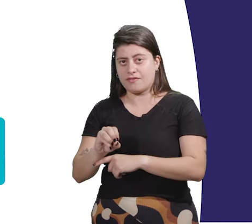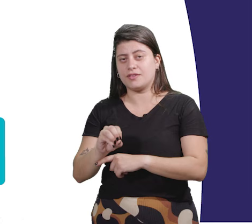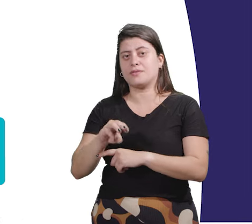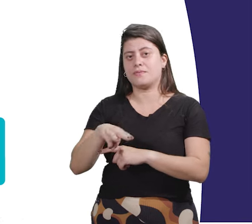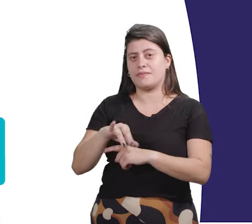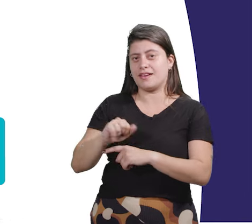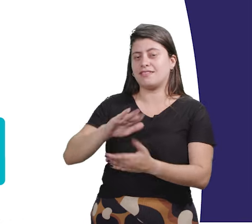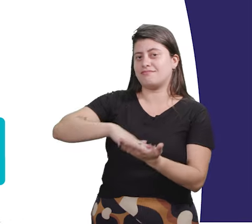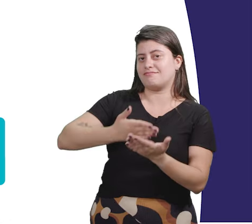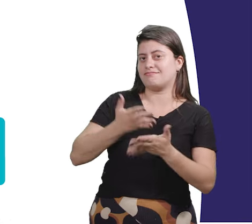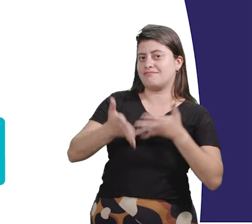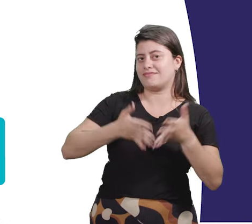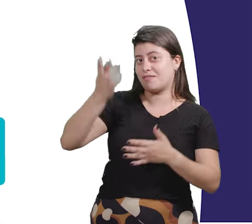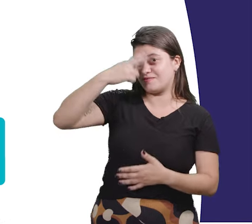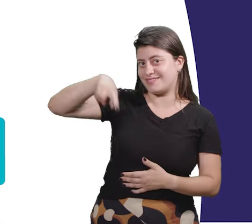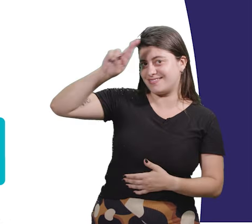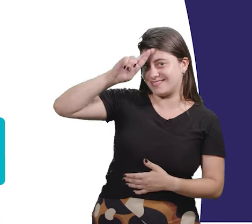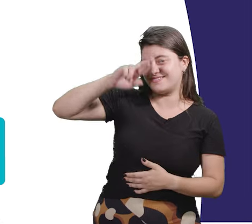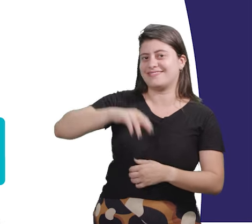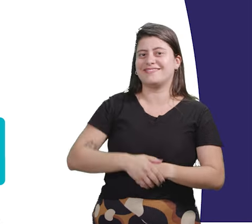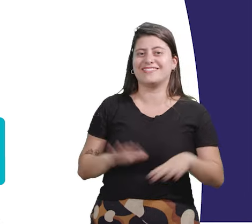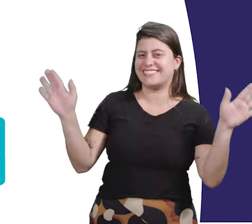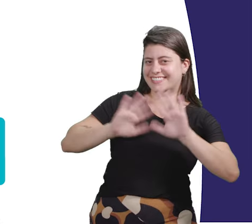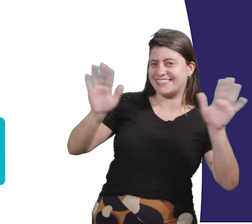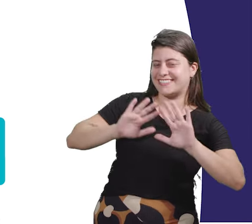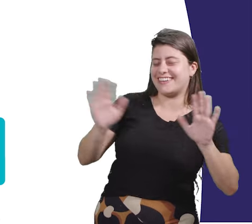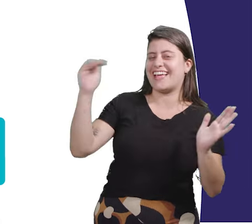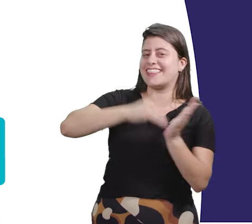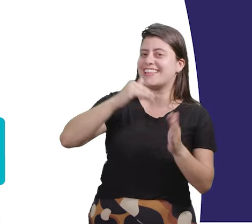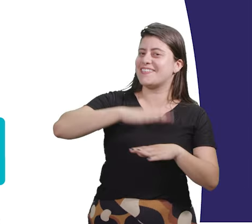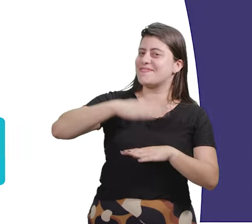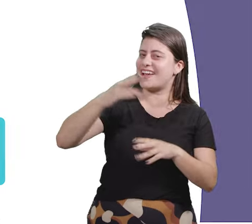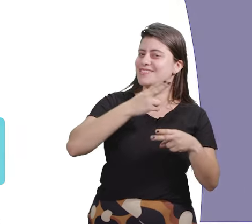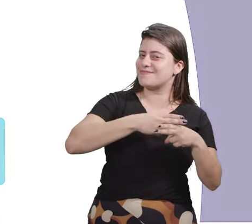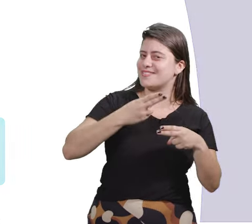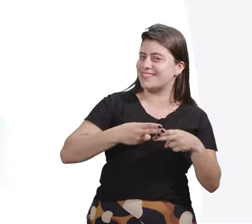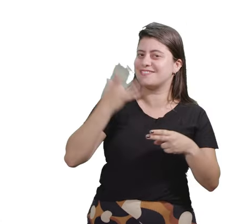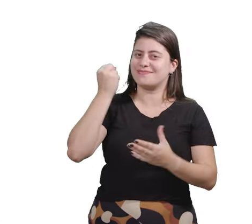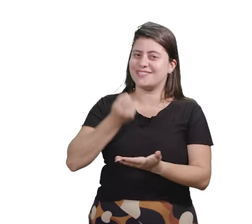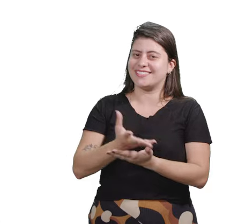nossa intérprete Rafaela Rezende. Tchau, tchau e até o próximo episódio.